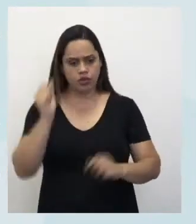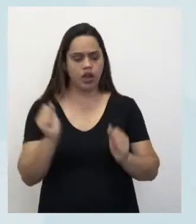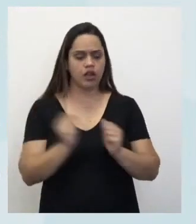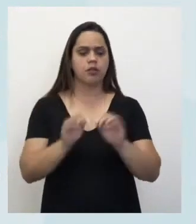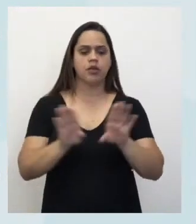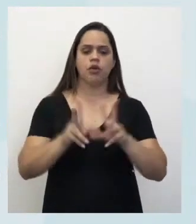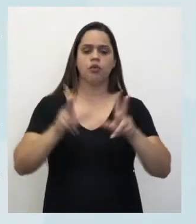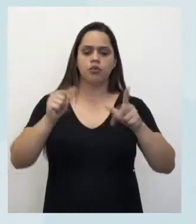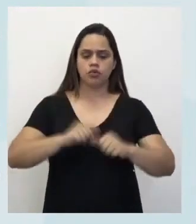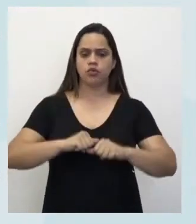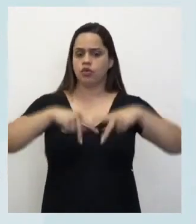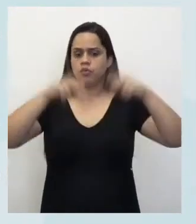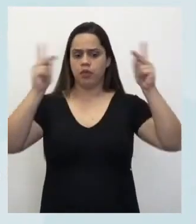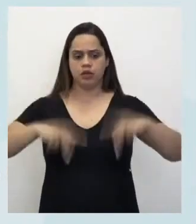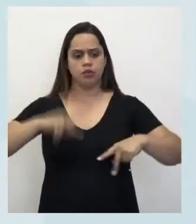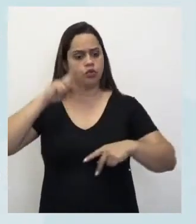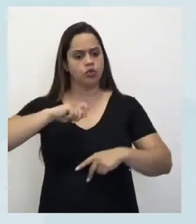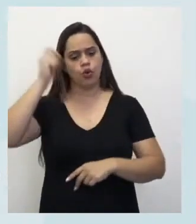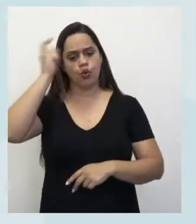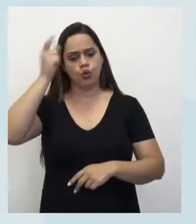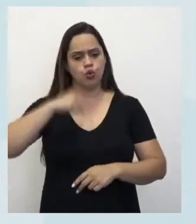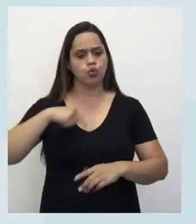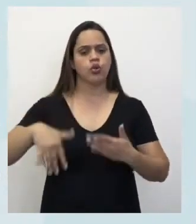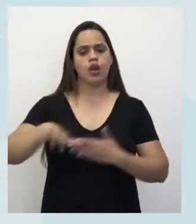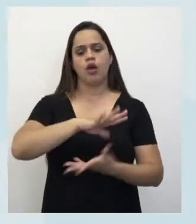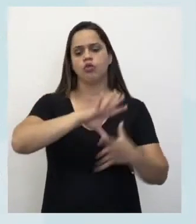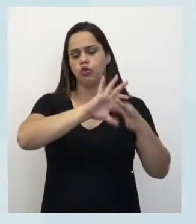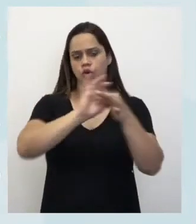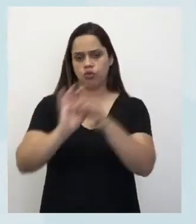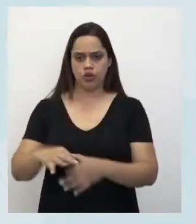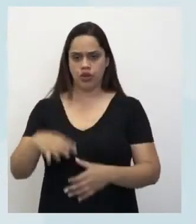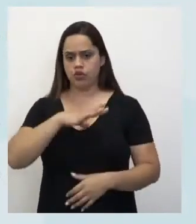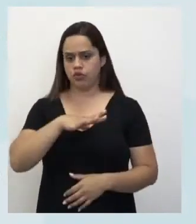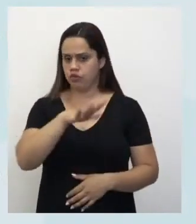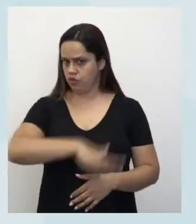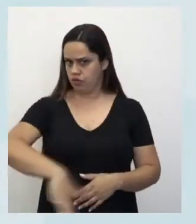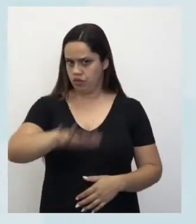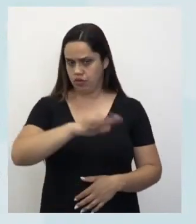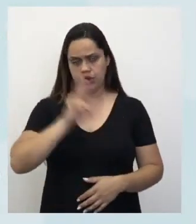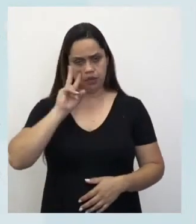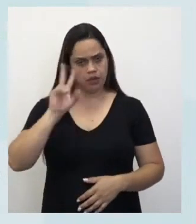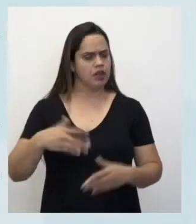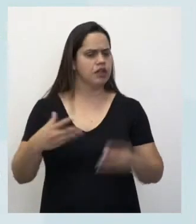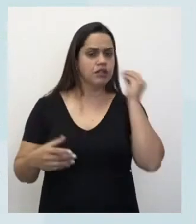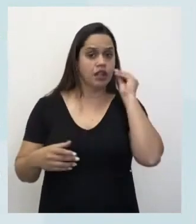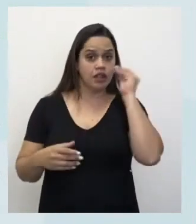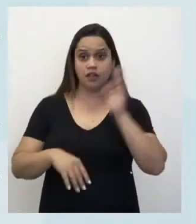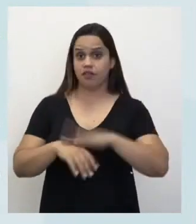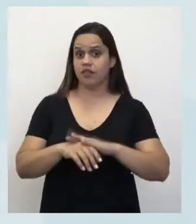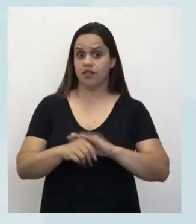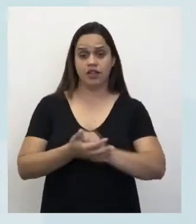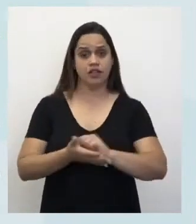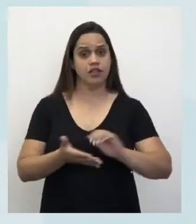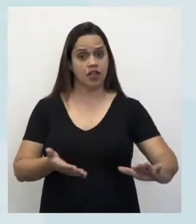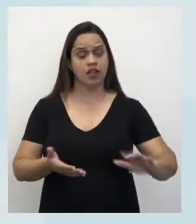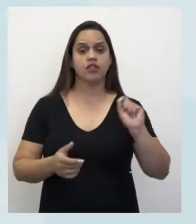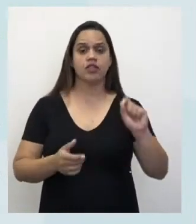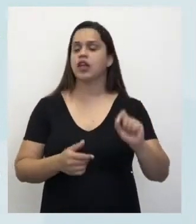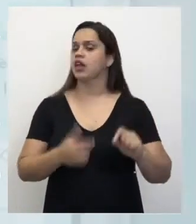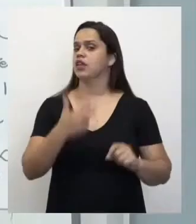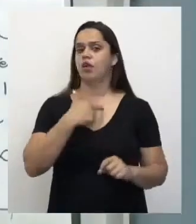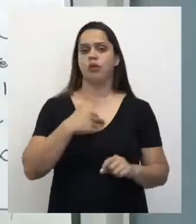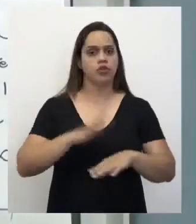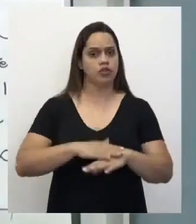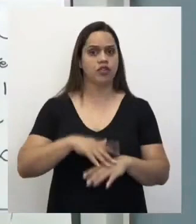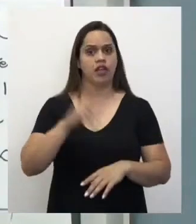né, como vocês vão se organizar aí, peçam para eles entrarem no repositório e tentem realizar as atividades que eles não puderam realizar.